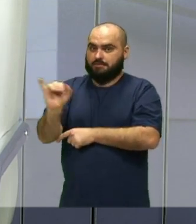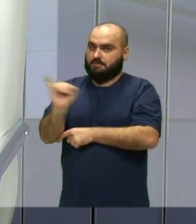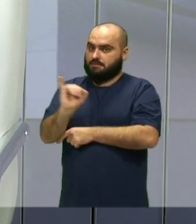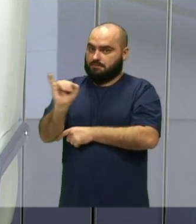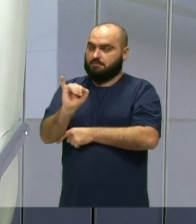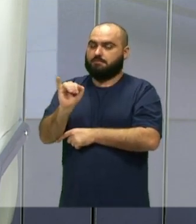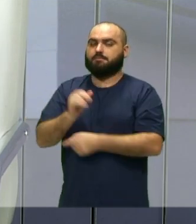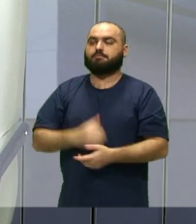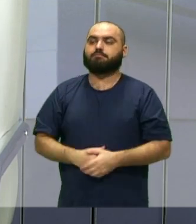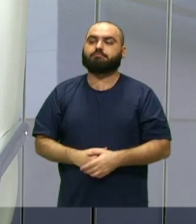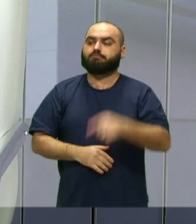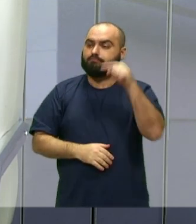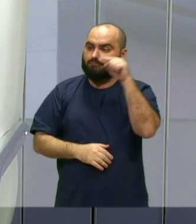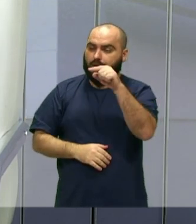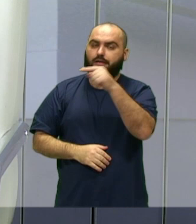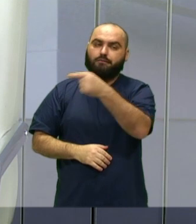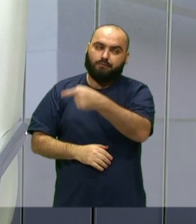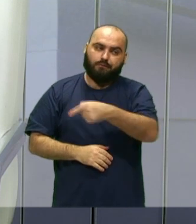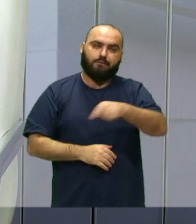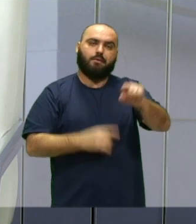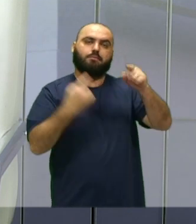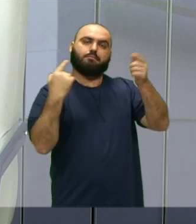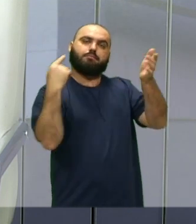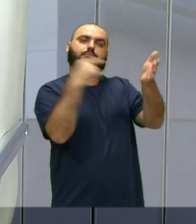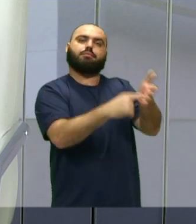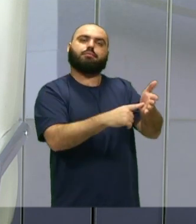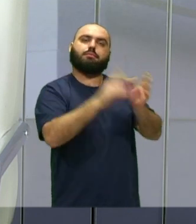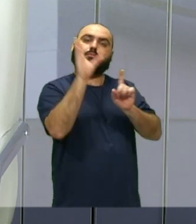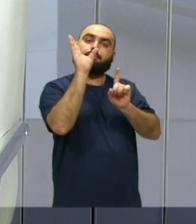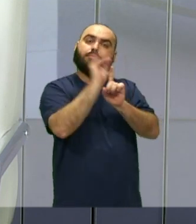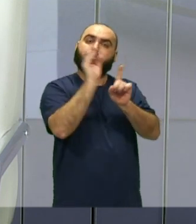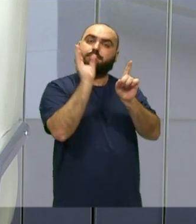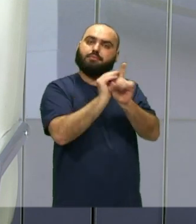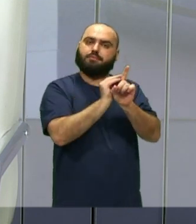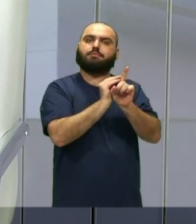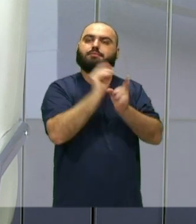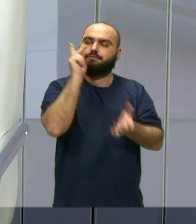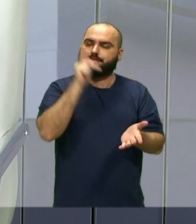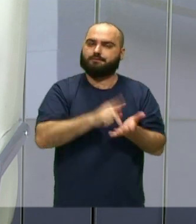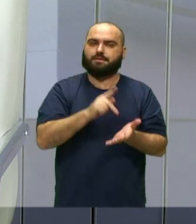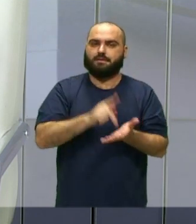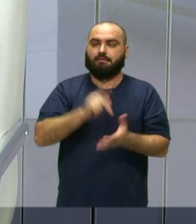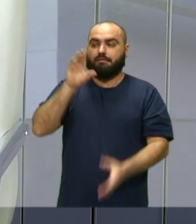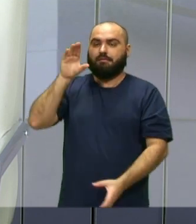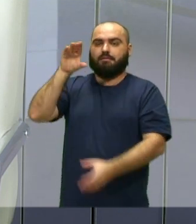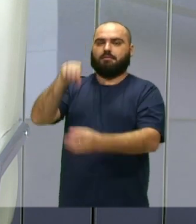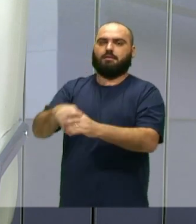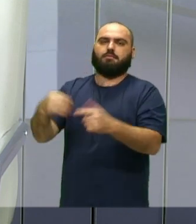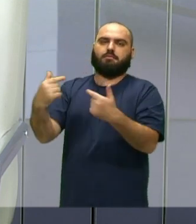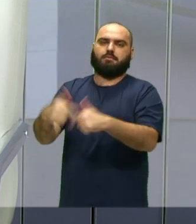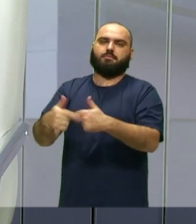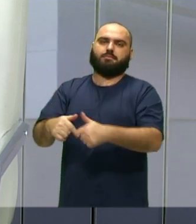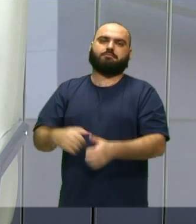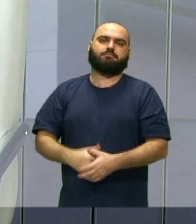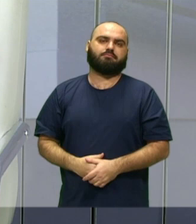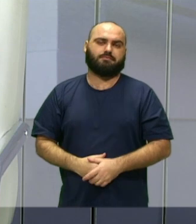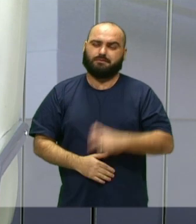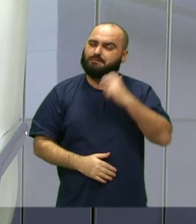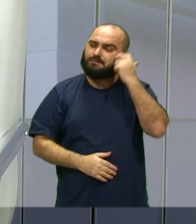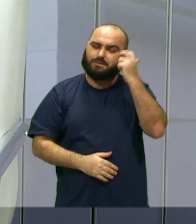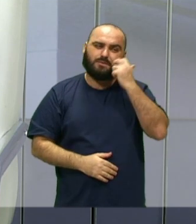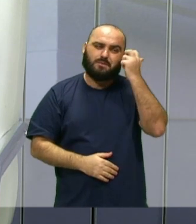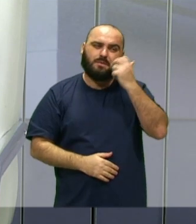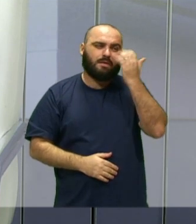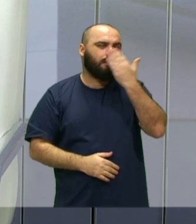Itajaí, que relataram casos de abuso, né? De abuso sexual, algo vexatório também na frente de